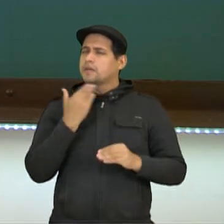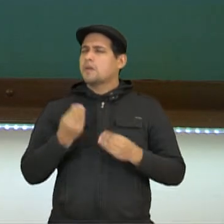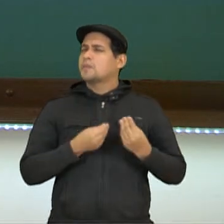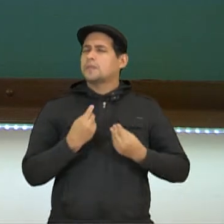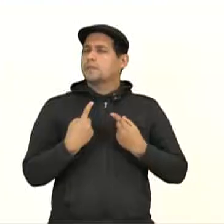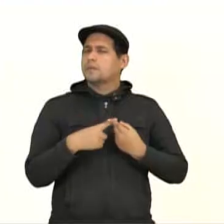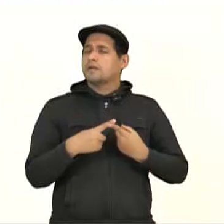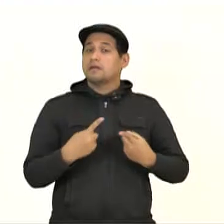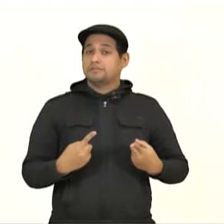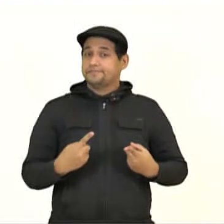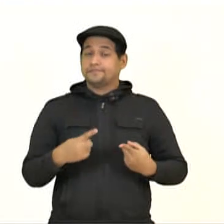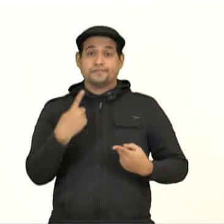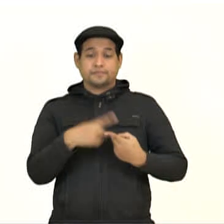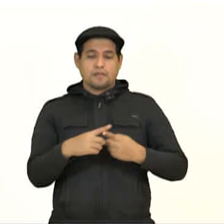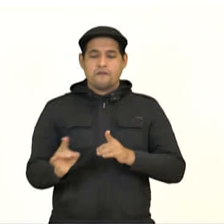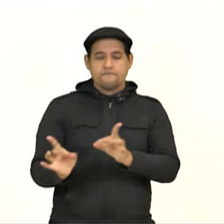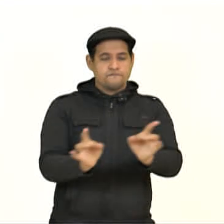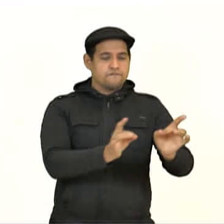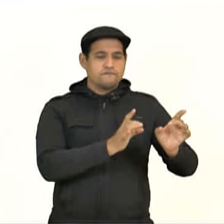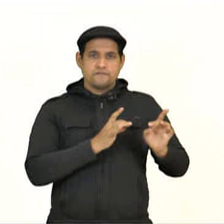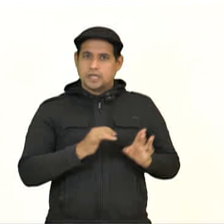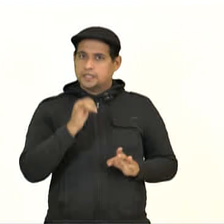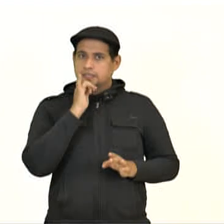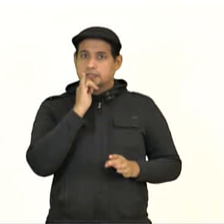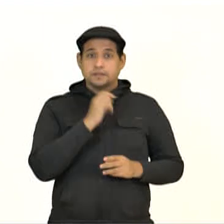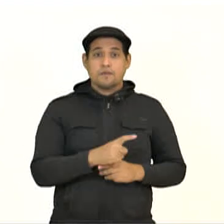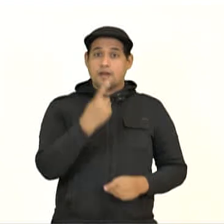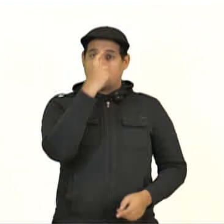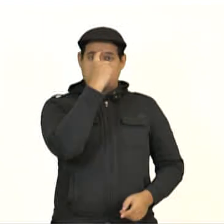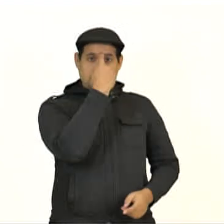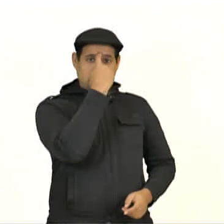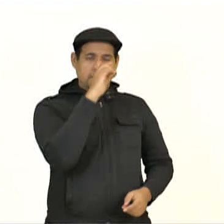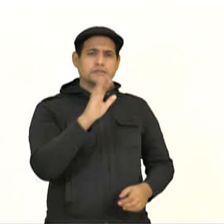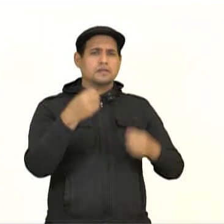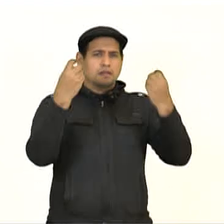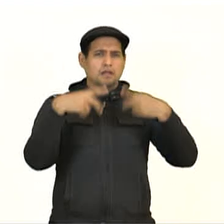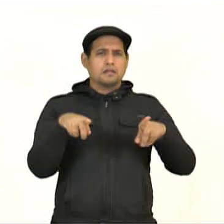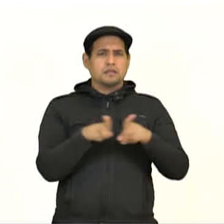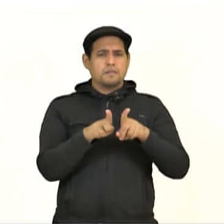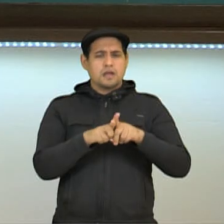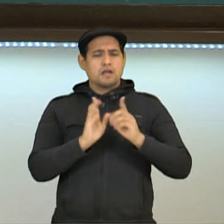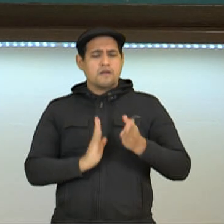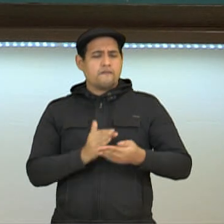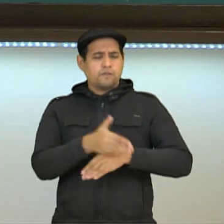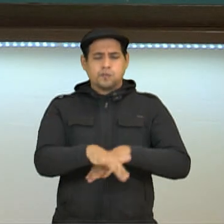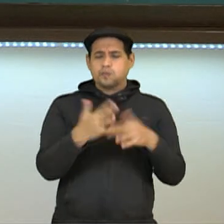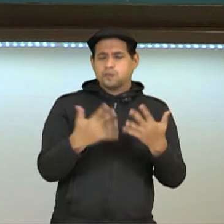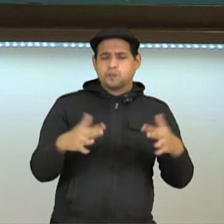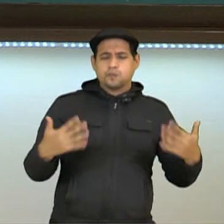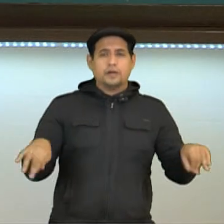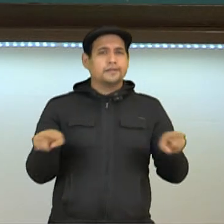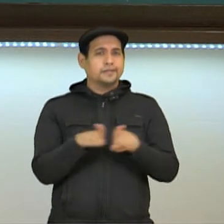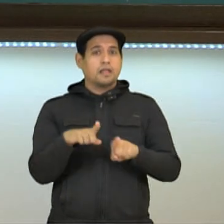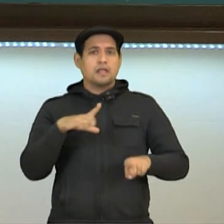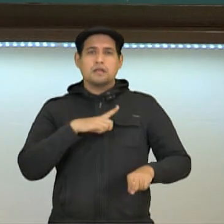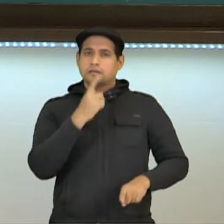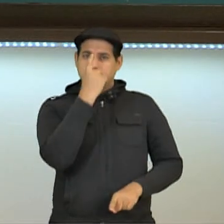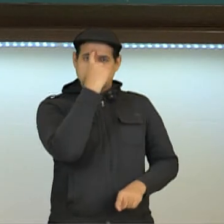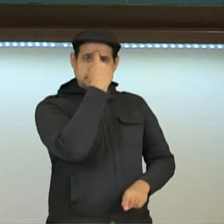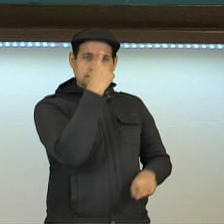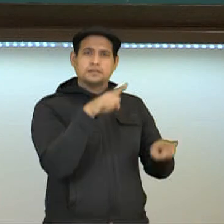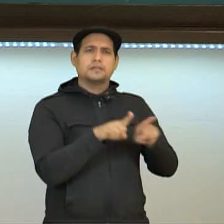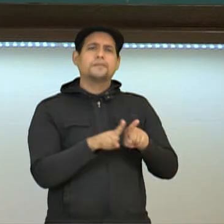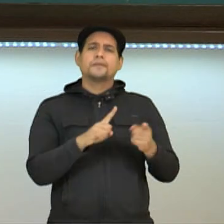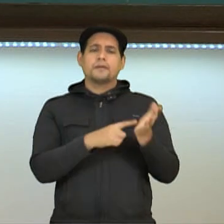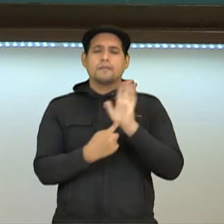mercantilismo? Veja, o comércio das especiarias com as Índias, né, como eu falei, então ele se lançou às grandes navegações, chegou até as Índias